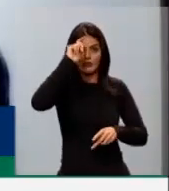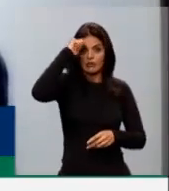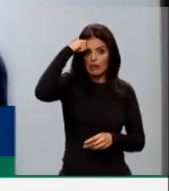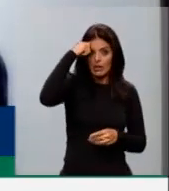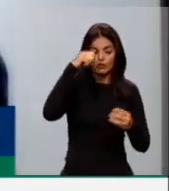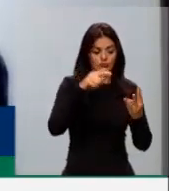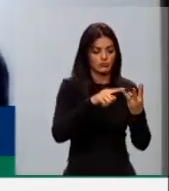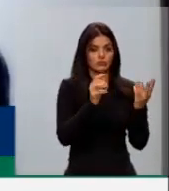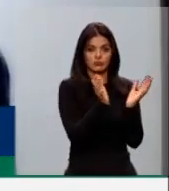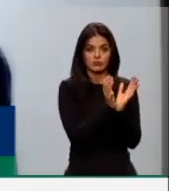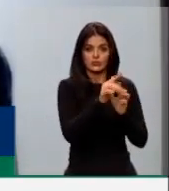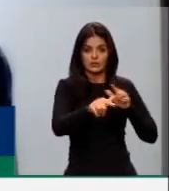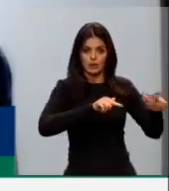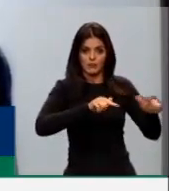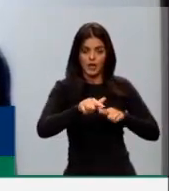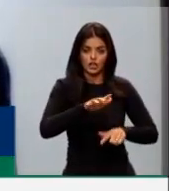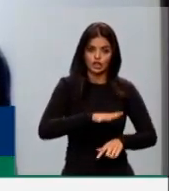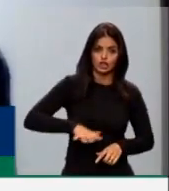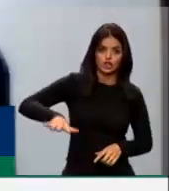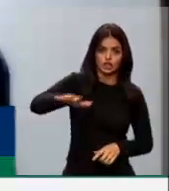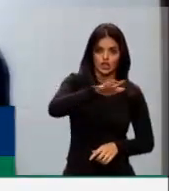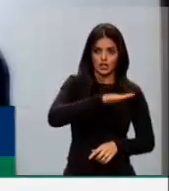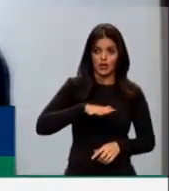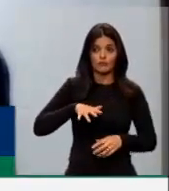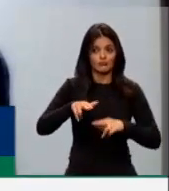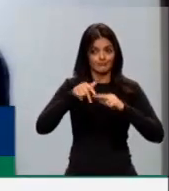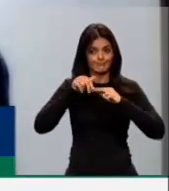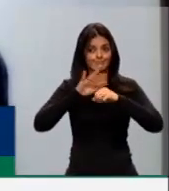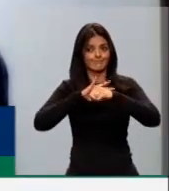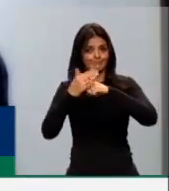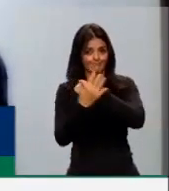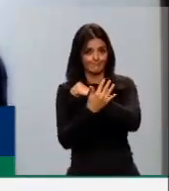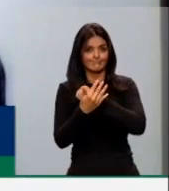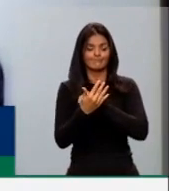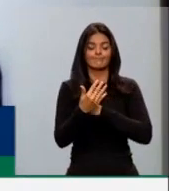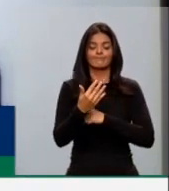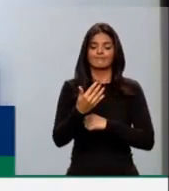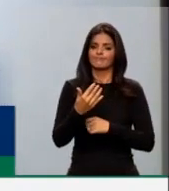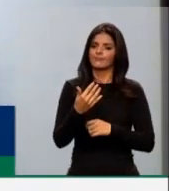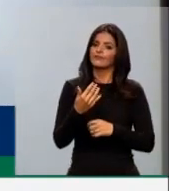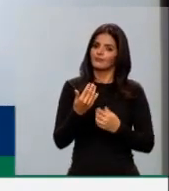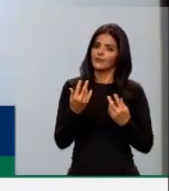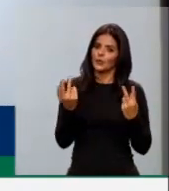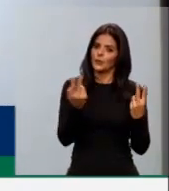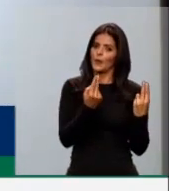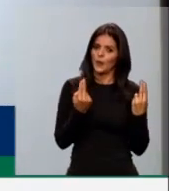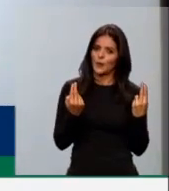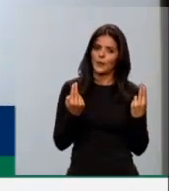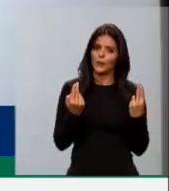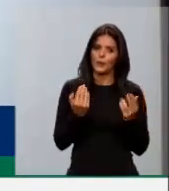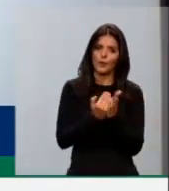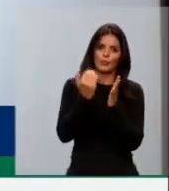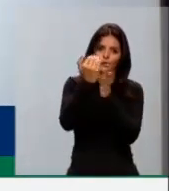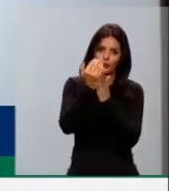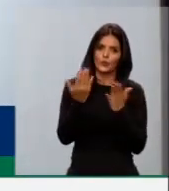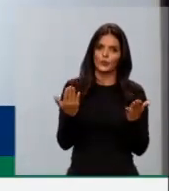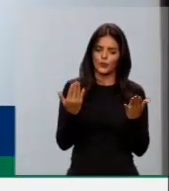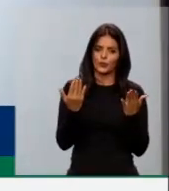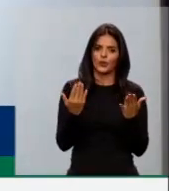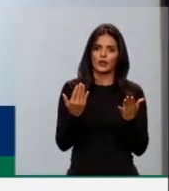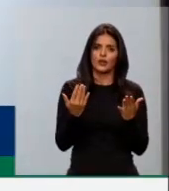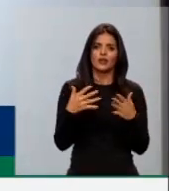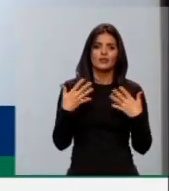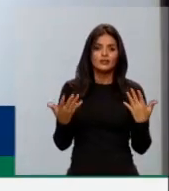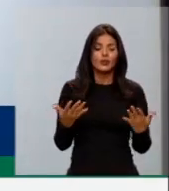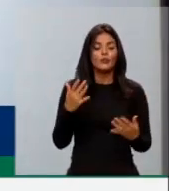classe trabalhadora de forma geral, e com a pandemia da Covid-19 não foi diferente. A gente traz, eu acho que é bem